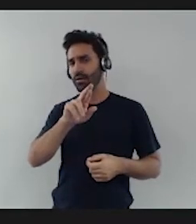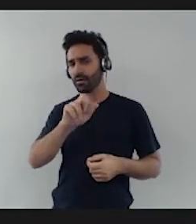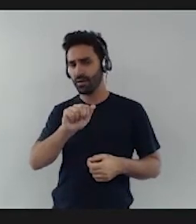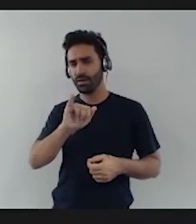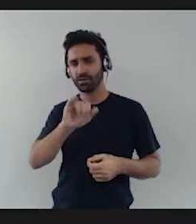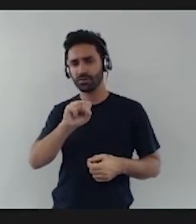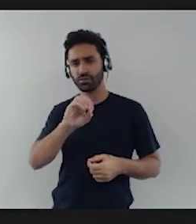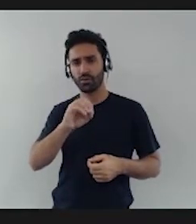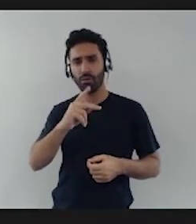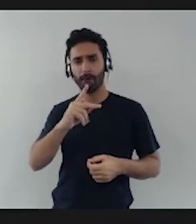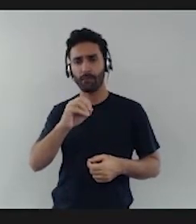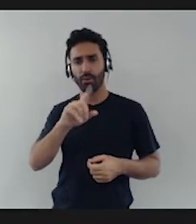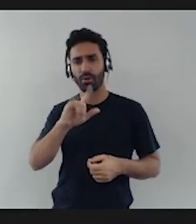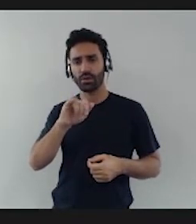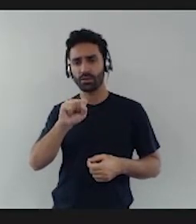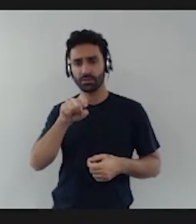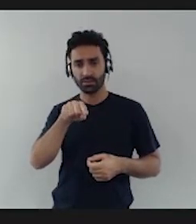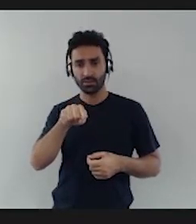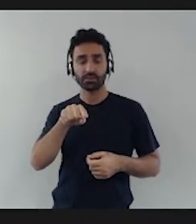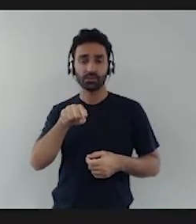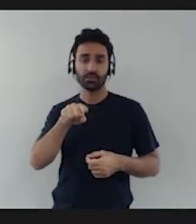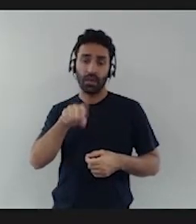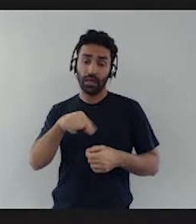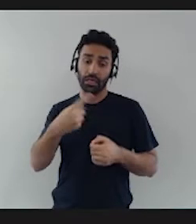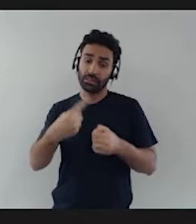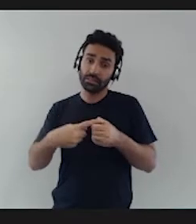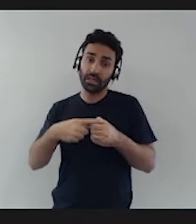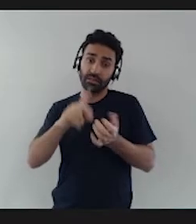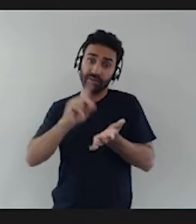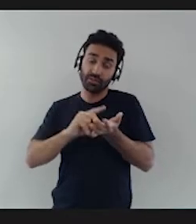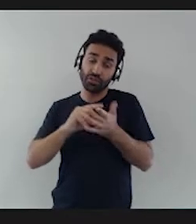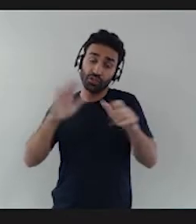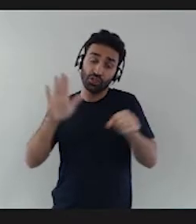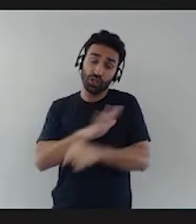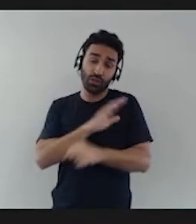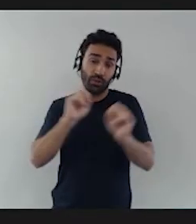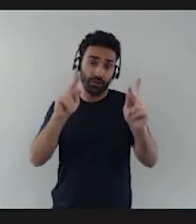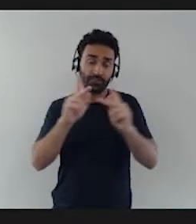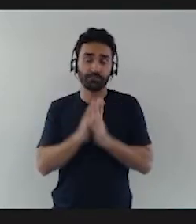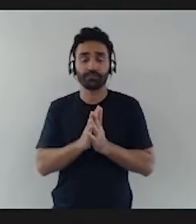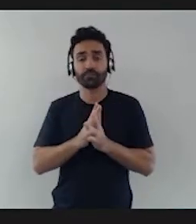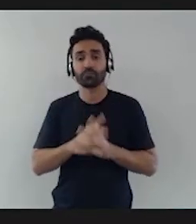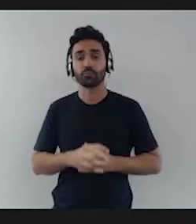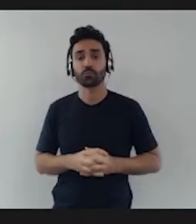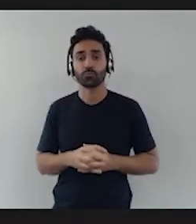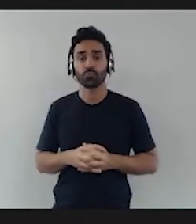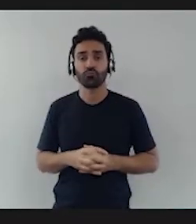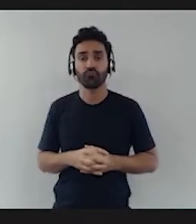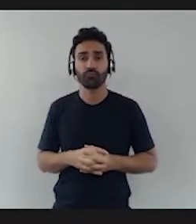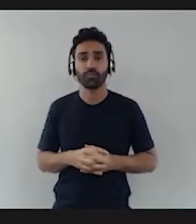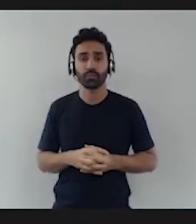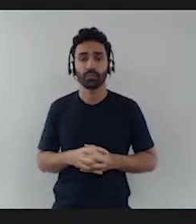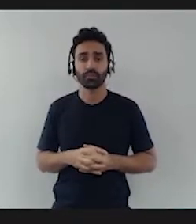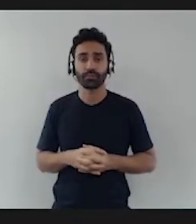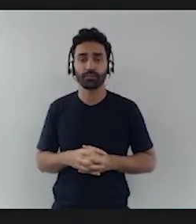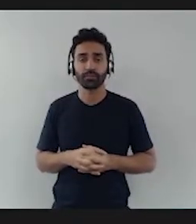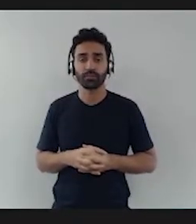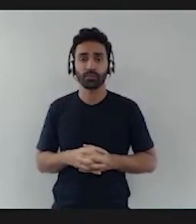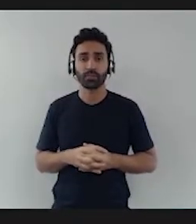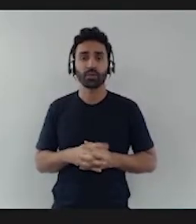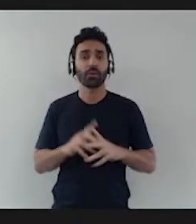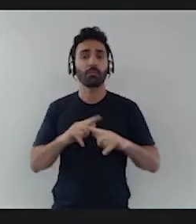Então, que é uma região extremamente adensada. Mas, mais do que adensada, é um local